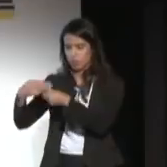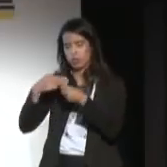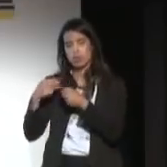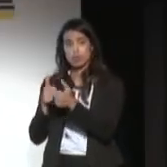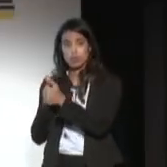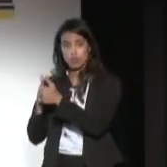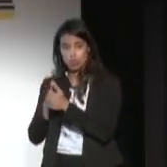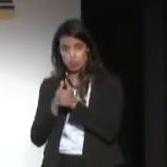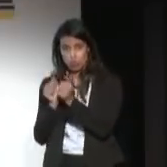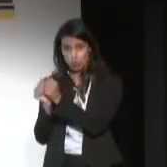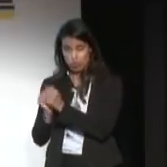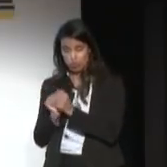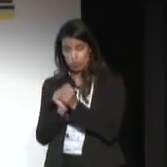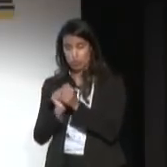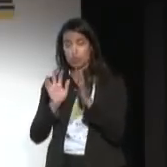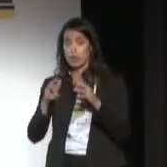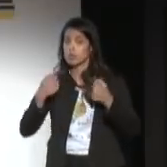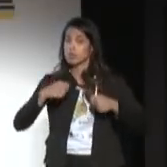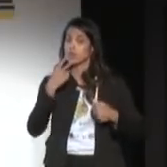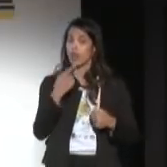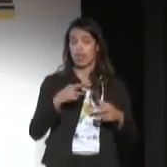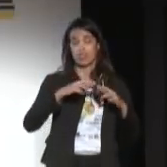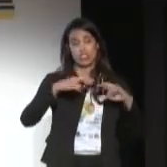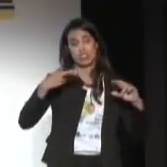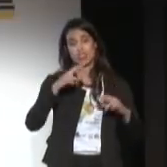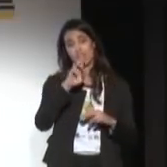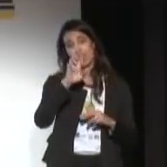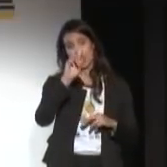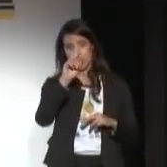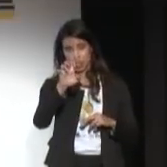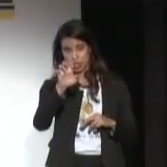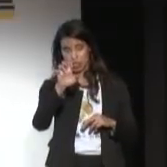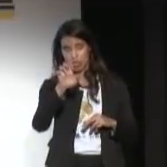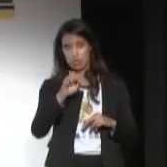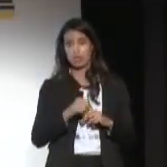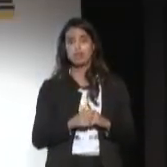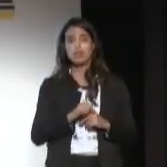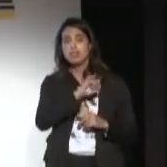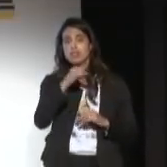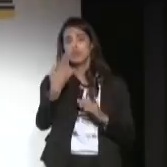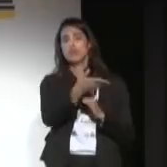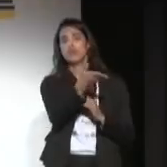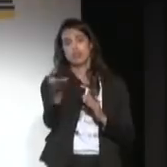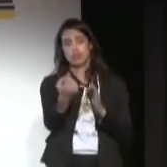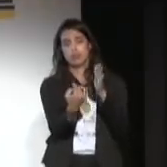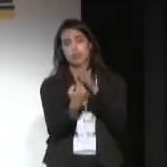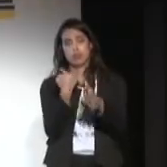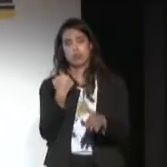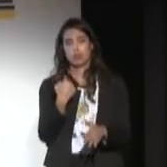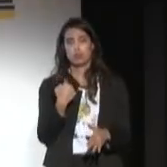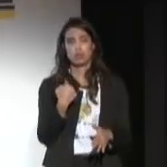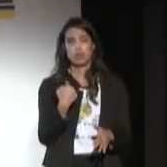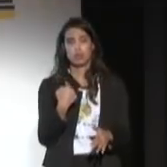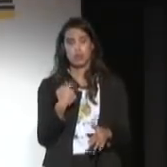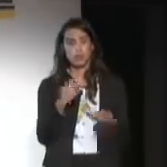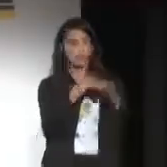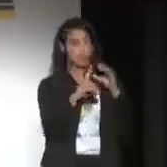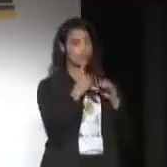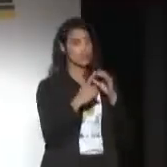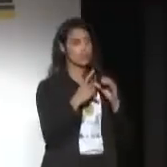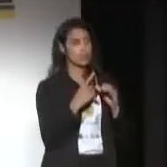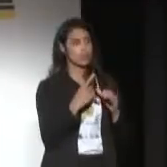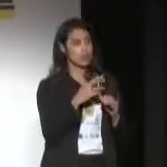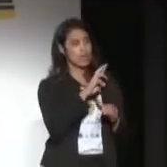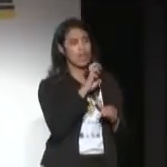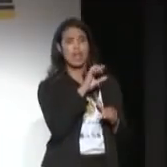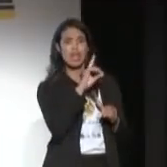precisamos falar de rede. Se vocês me perguntarem quantas são as redes que provavelmente conhecem o trabalho do coordenador,